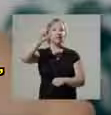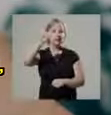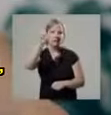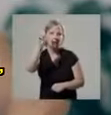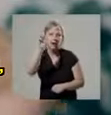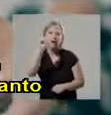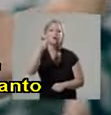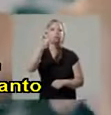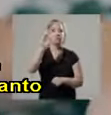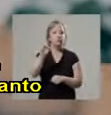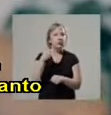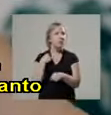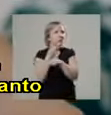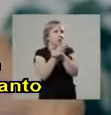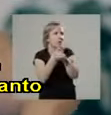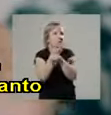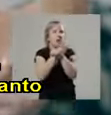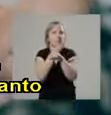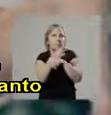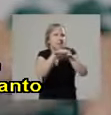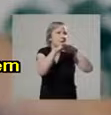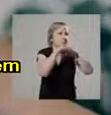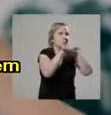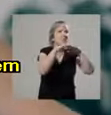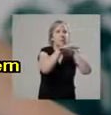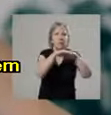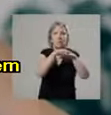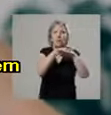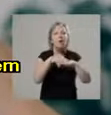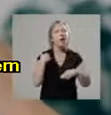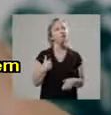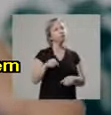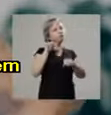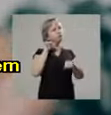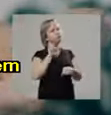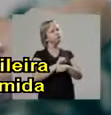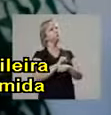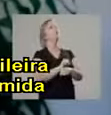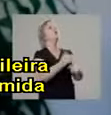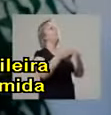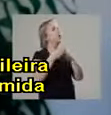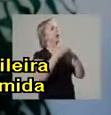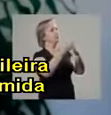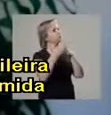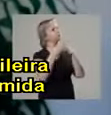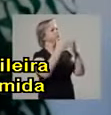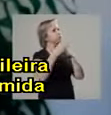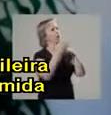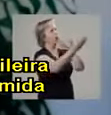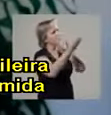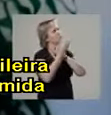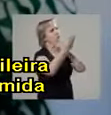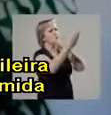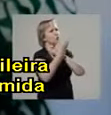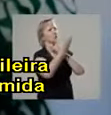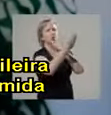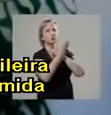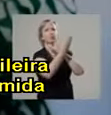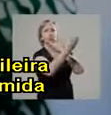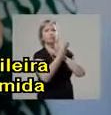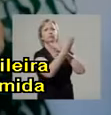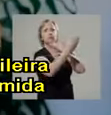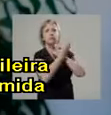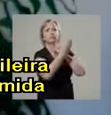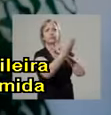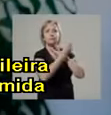daqui, pressiona de lá, daqui não sai, ninguém me tira, enquanto vocês não resolverem a nossa situação. E aí a associação, né, a